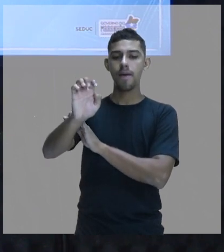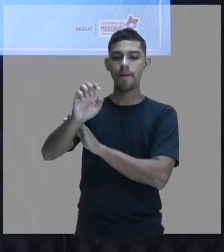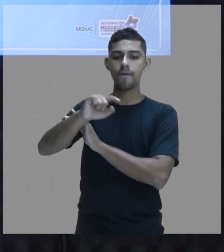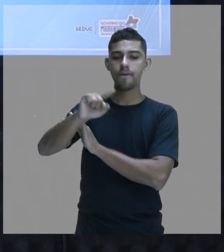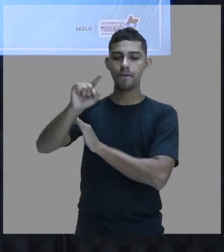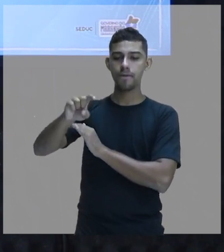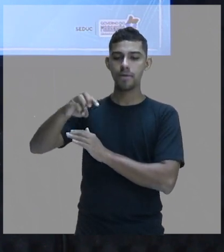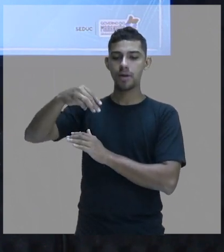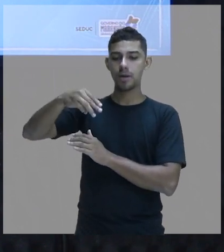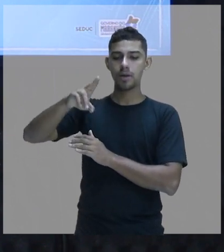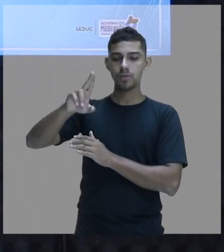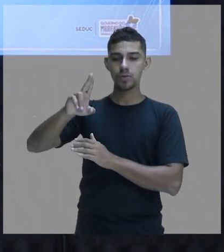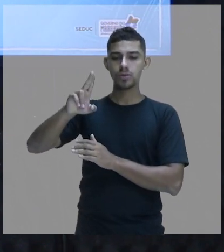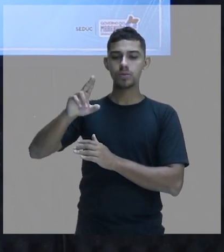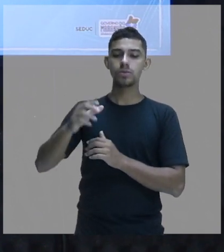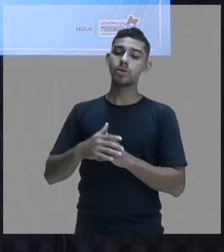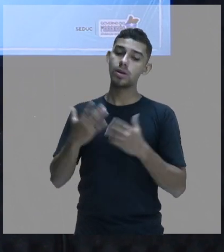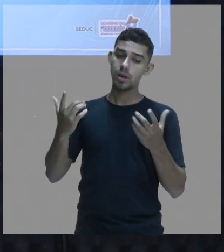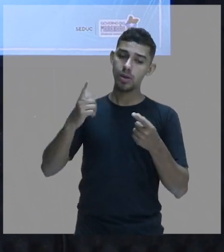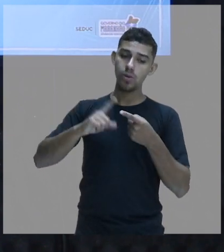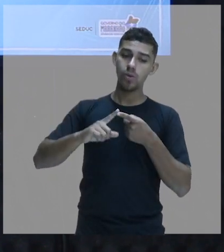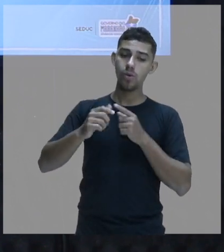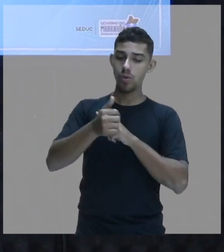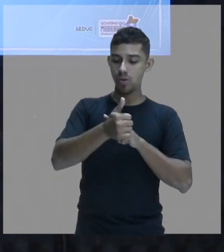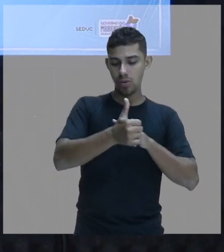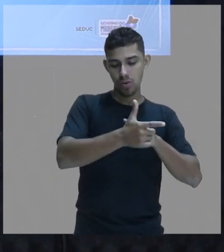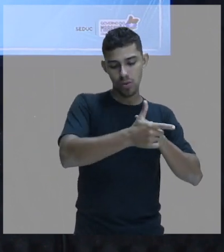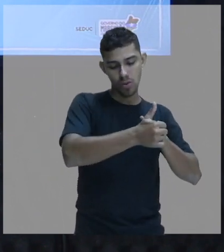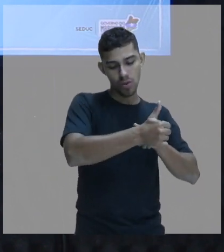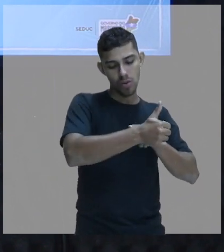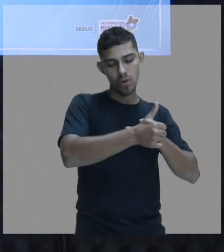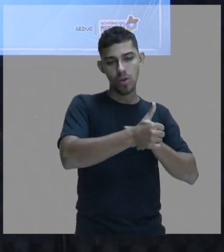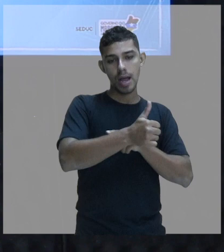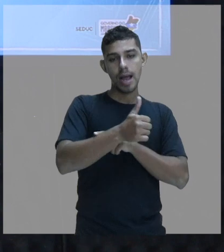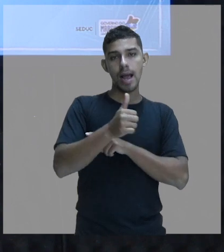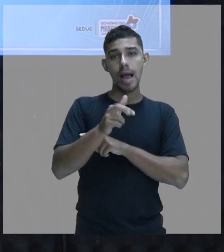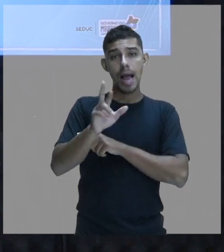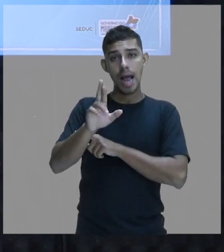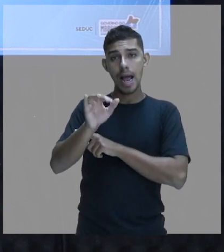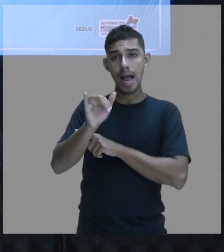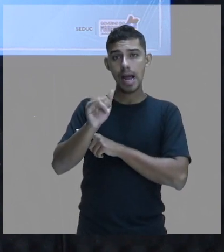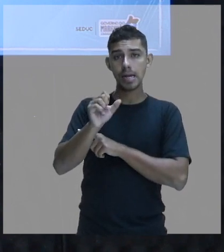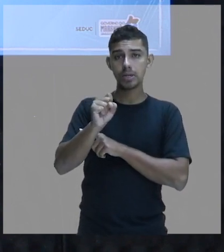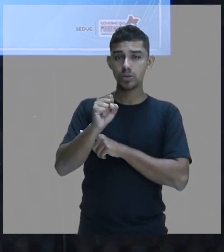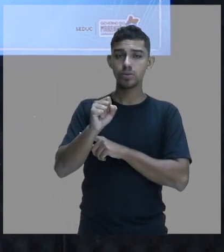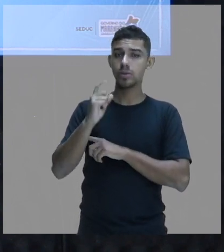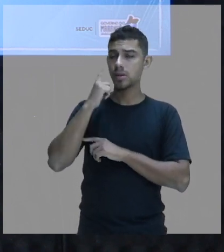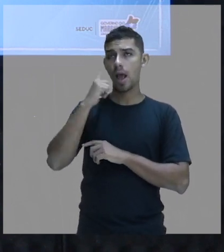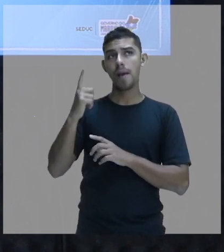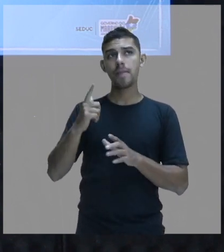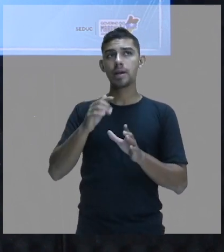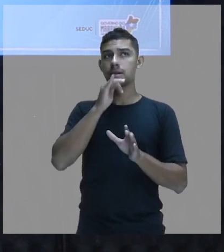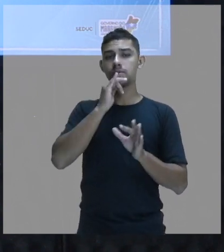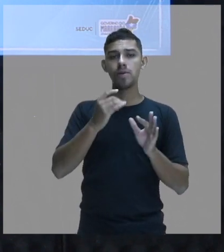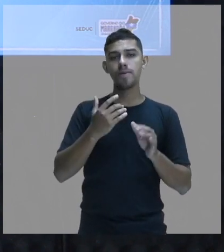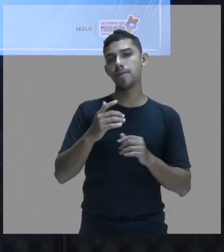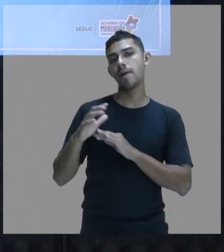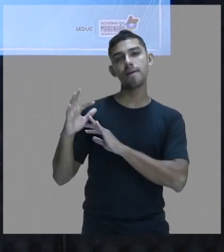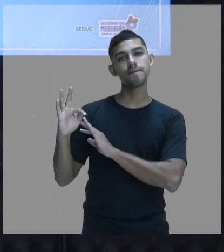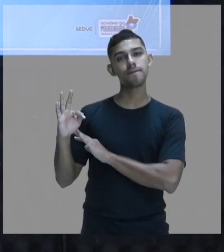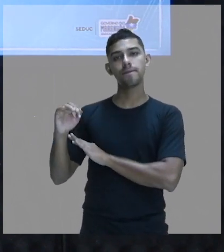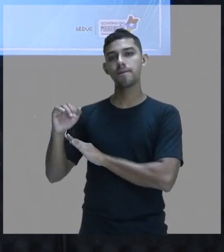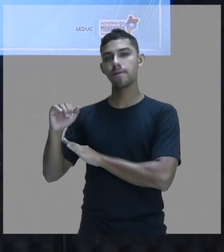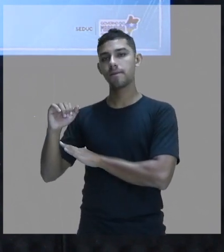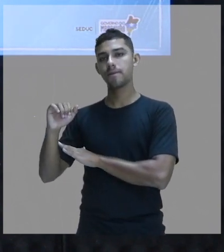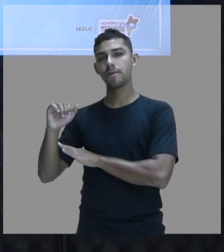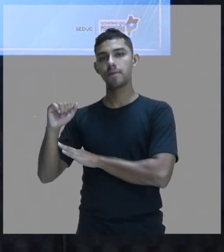húmero, o rádio, a una. Eu falo de osso longo, eu não estou falando de tamanho em si. Eu posso pegar uma falange, por